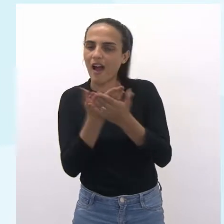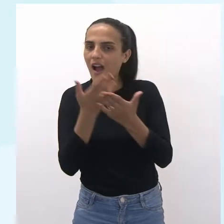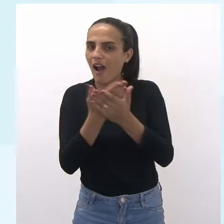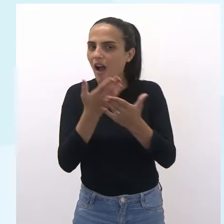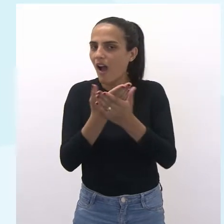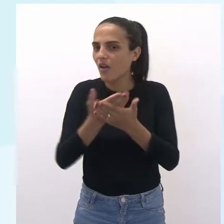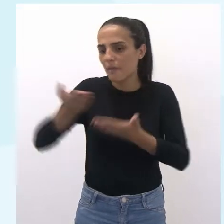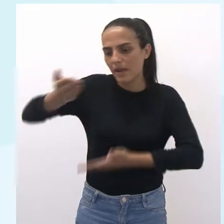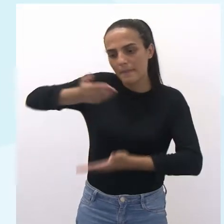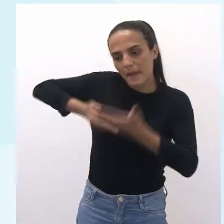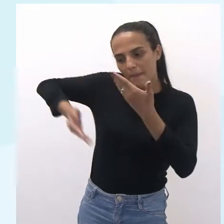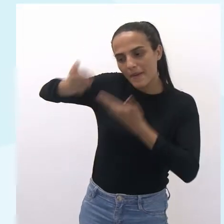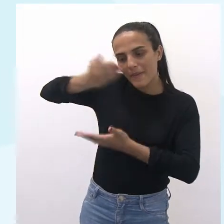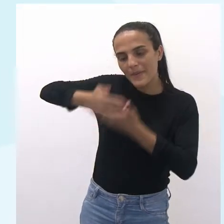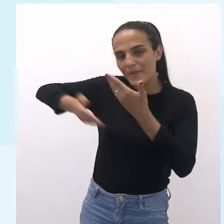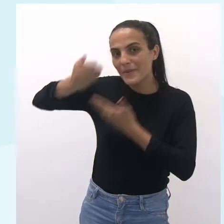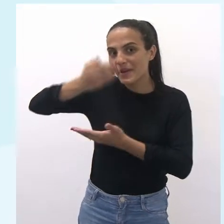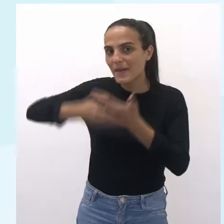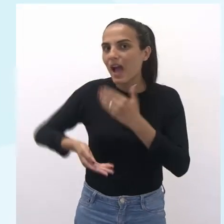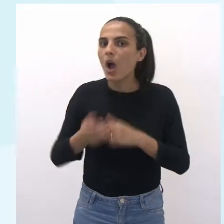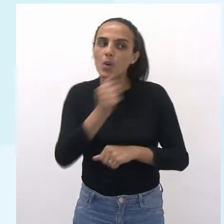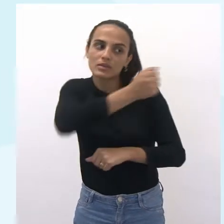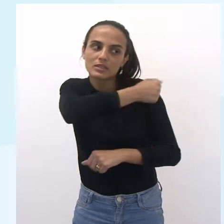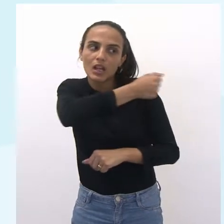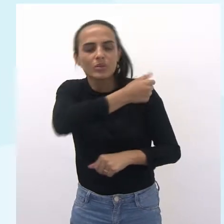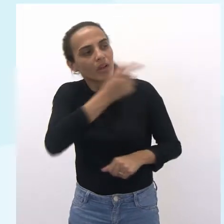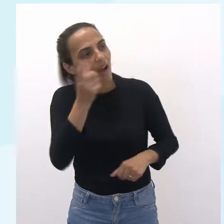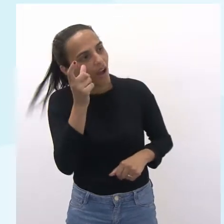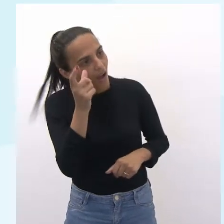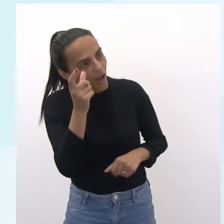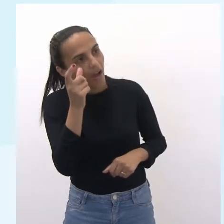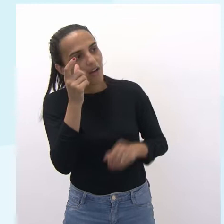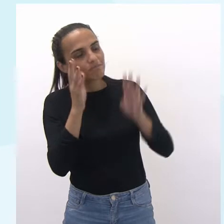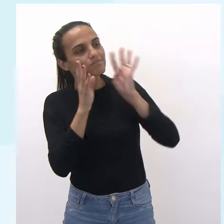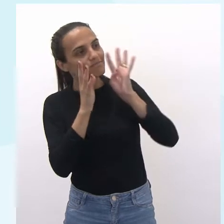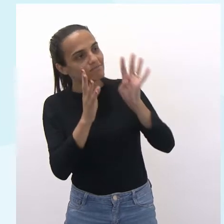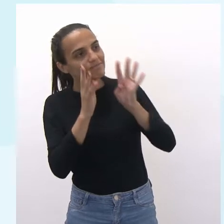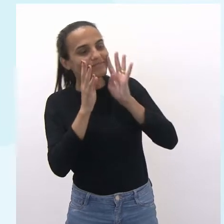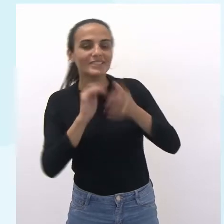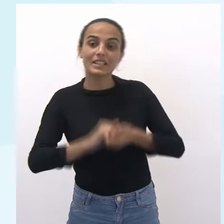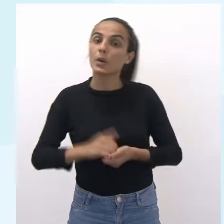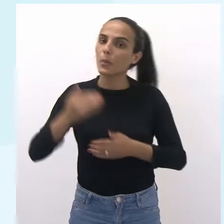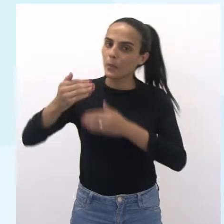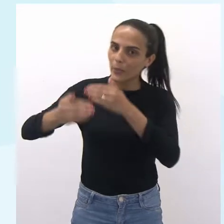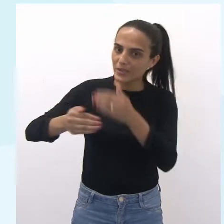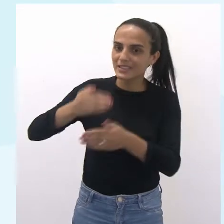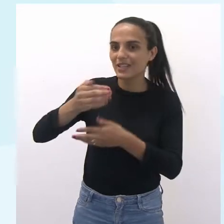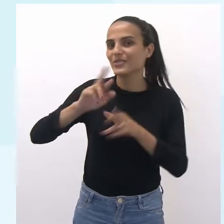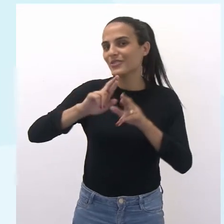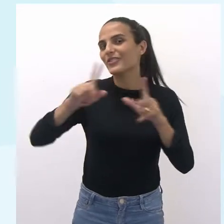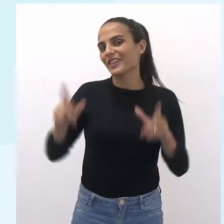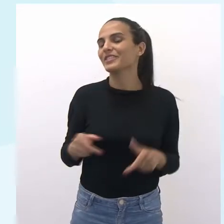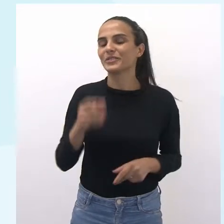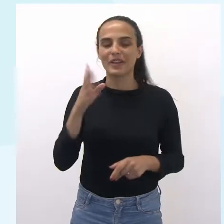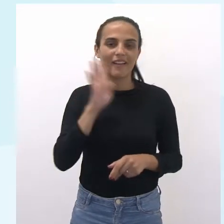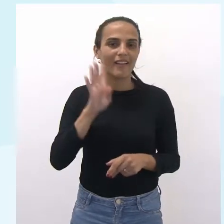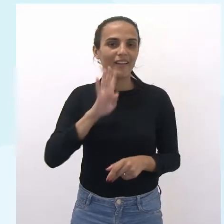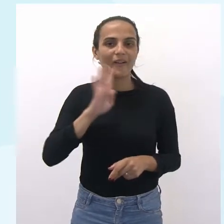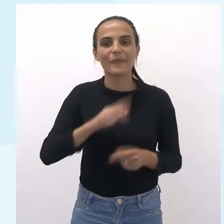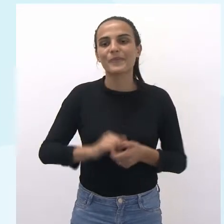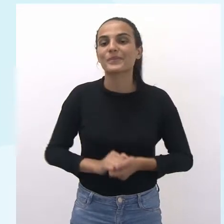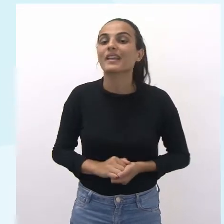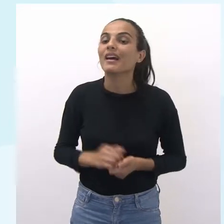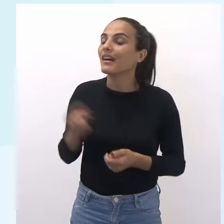logo o interesse é muito maior. Então, diversificar esse processo é muito bacana também, convenhamos. E